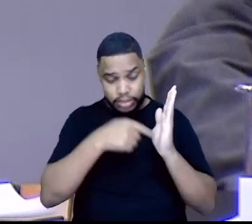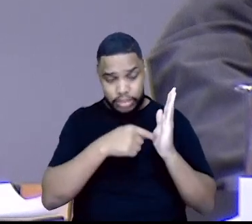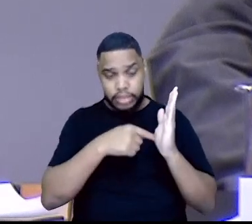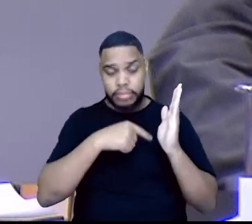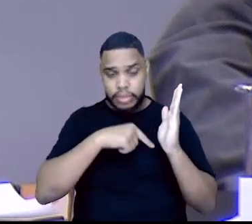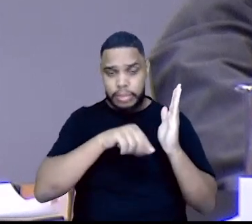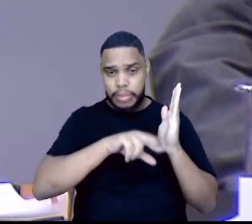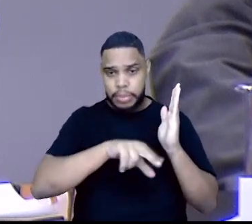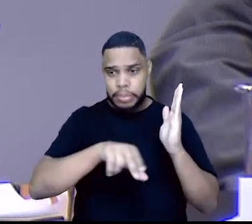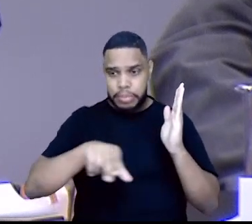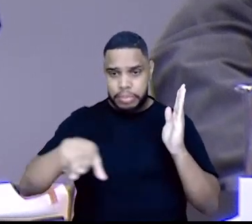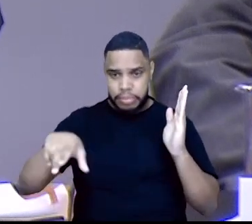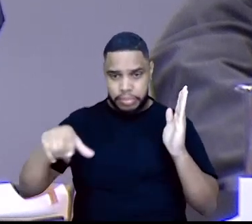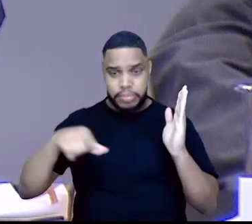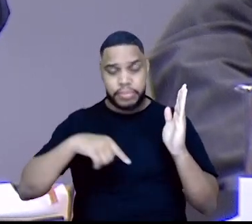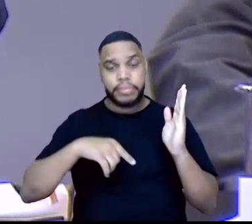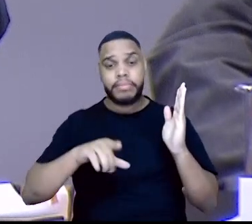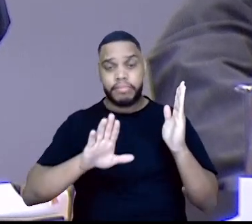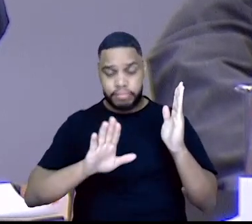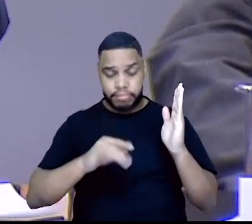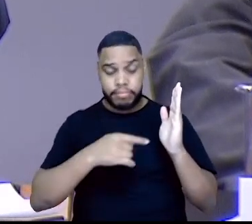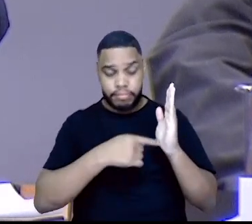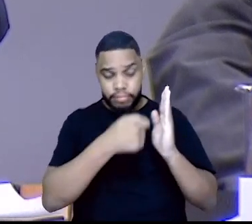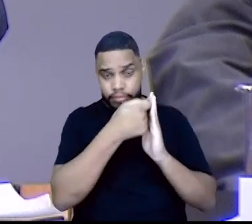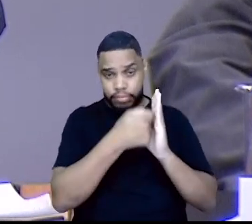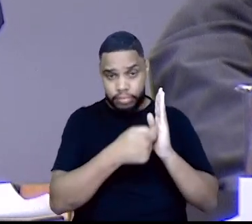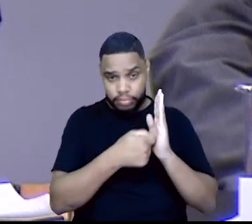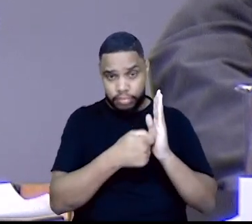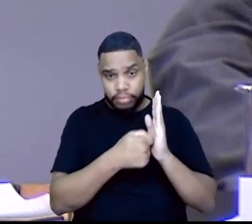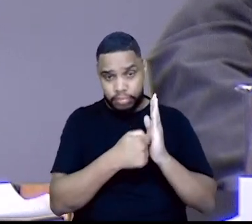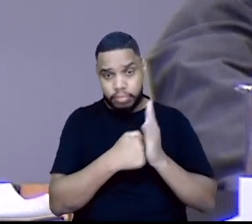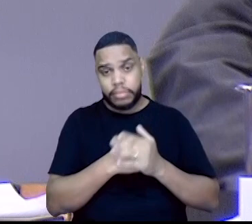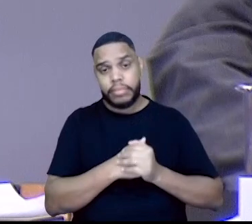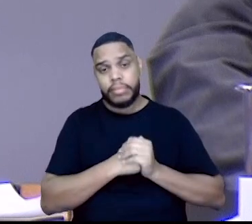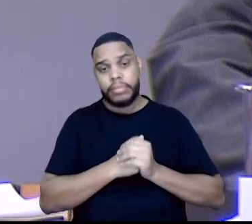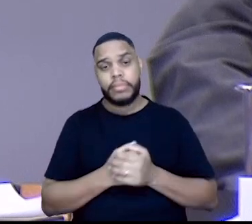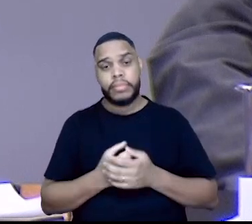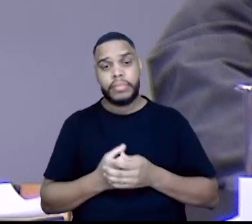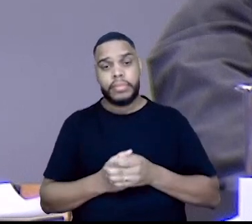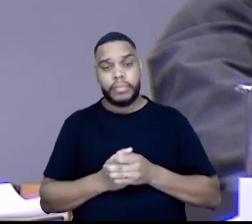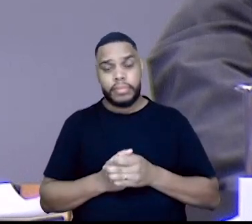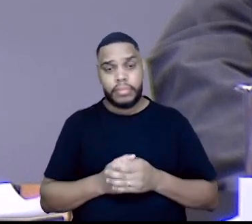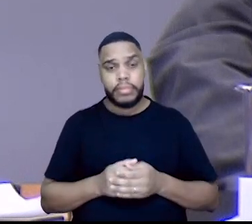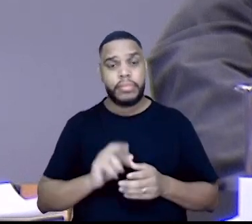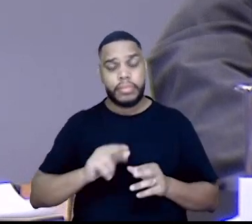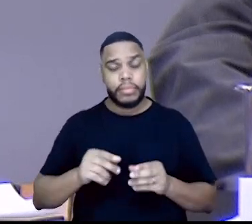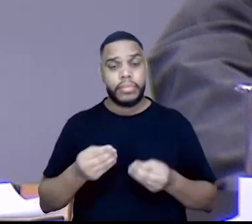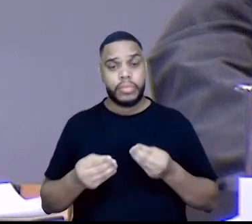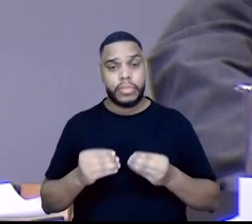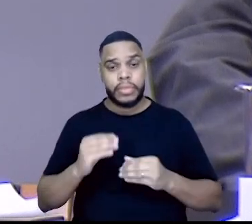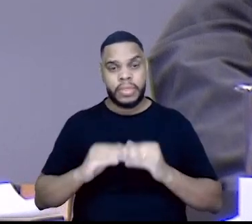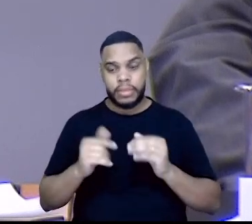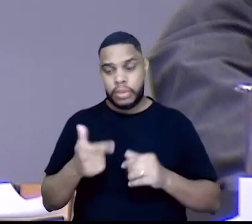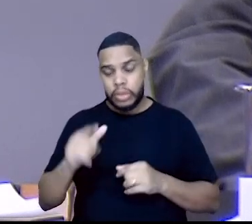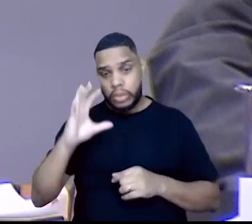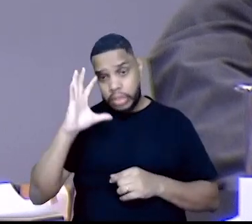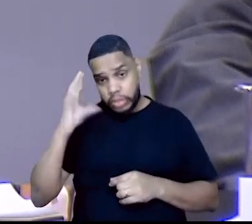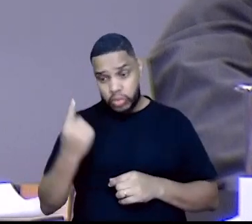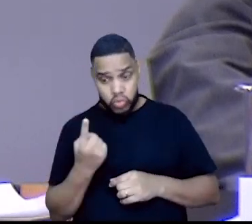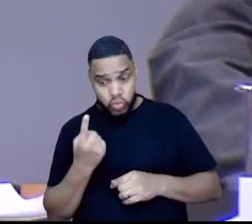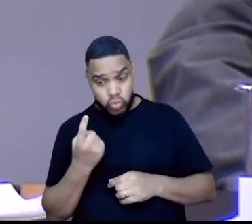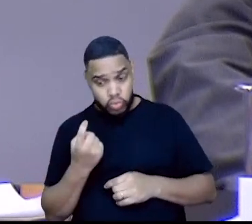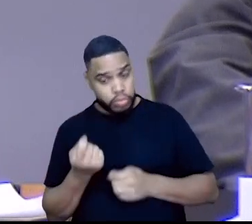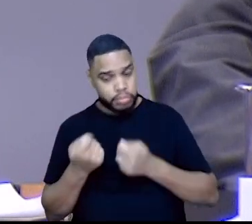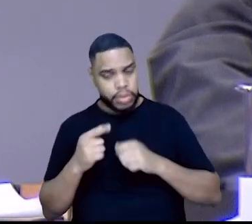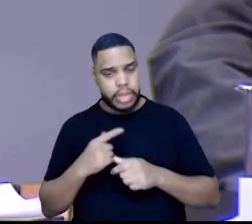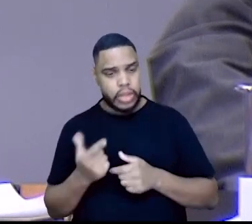não havendo o dever, esse é o sentido de deontológico, não havendo o dever de produzir uma solução única,